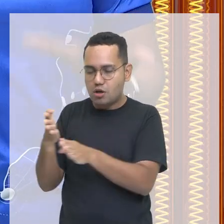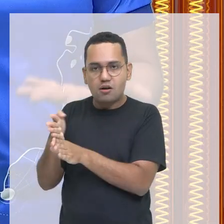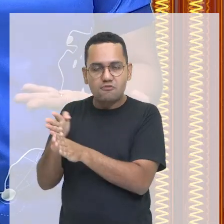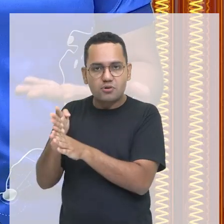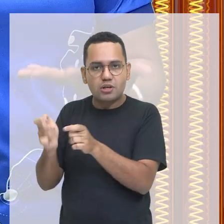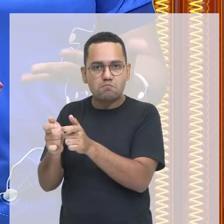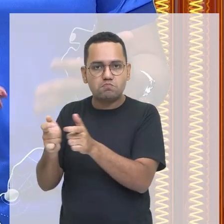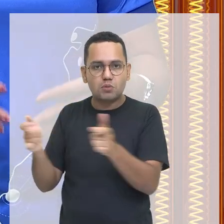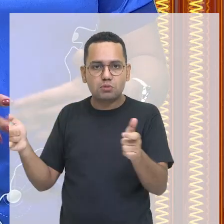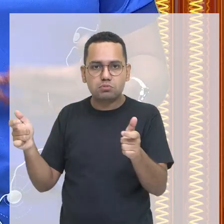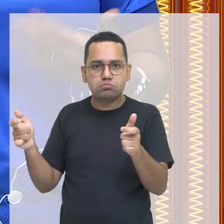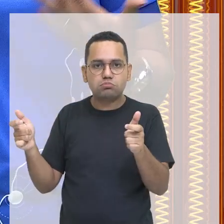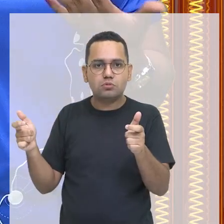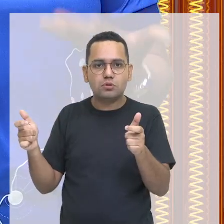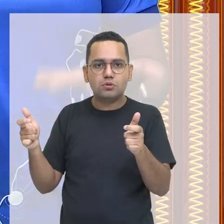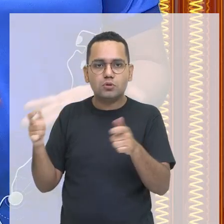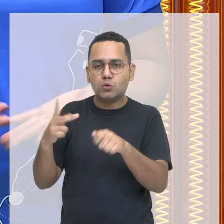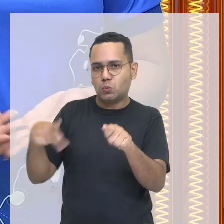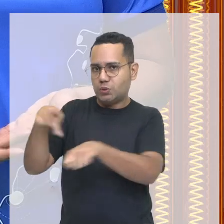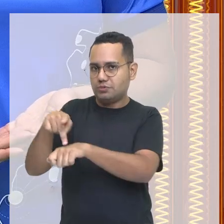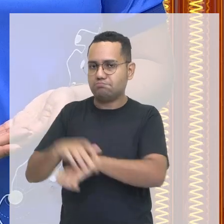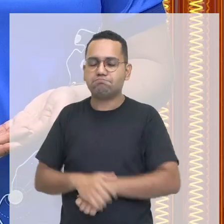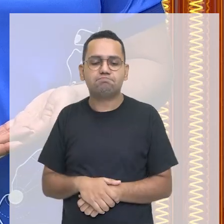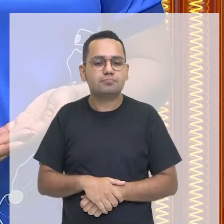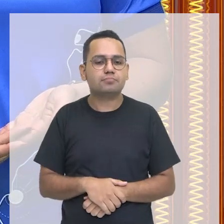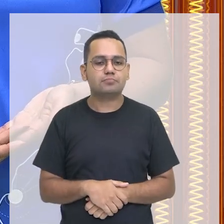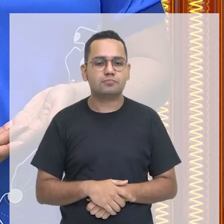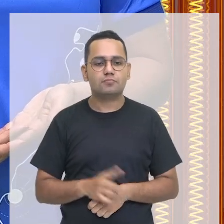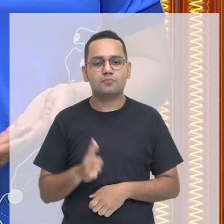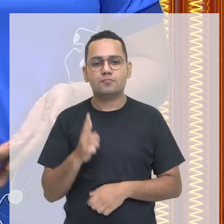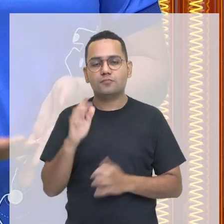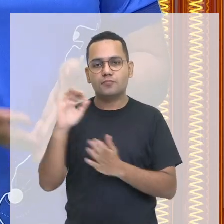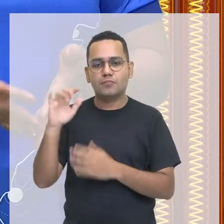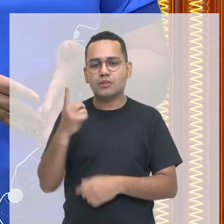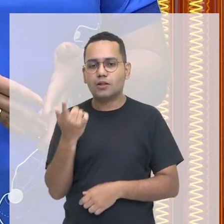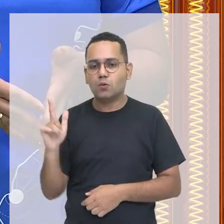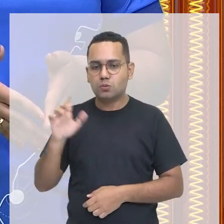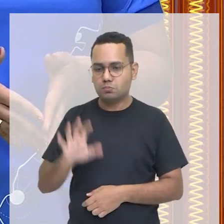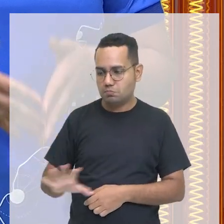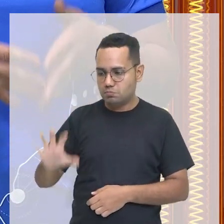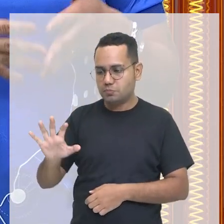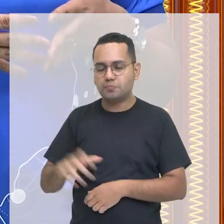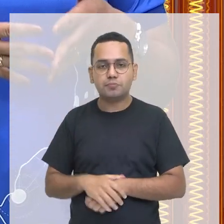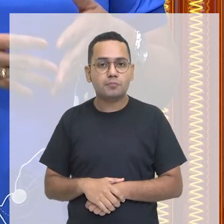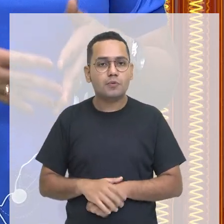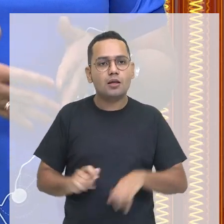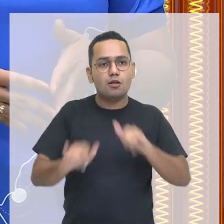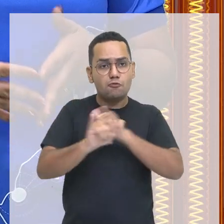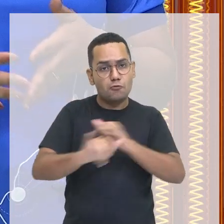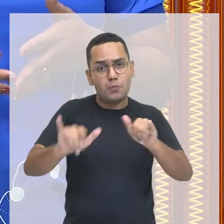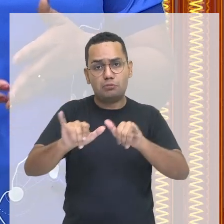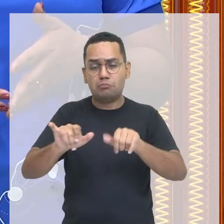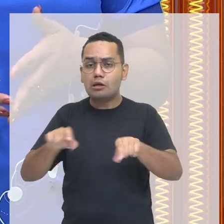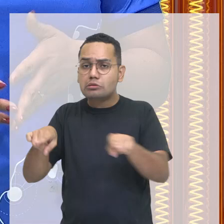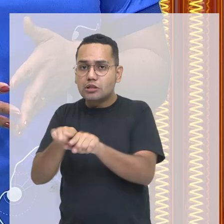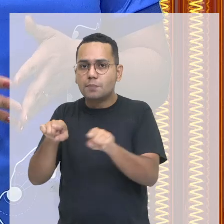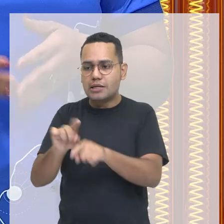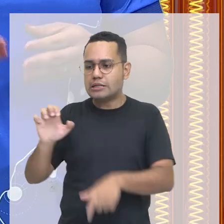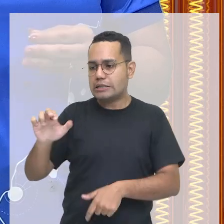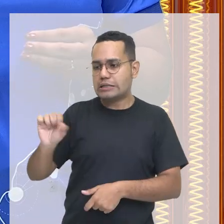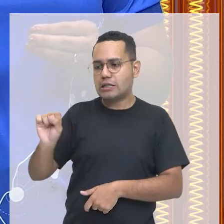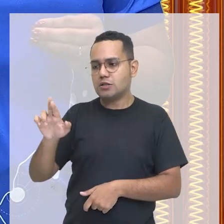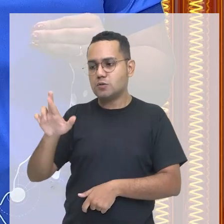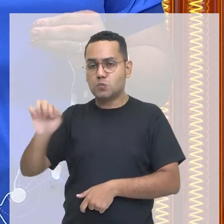aumentar as fronteiras, aumentar as áreas de influência daquela nação, certo? E também a propaganda e a